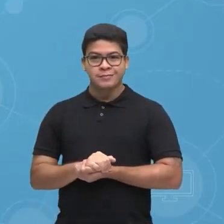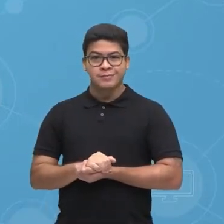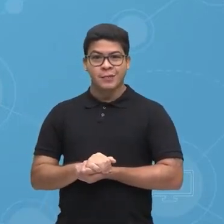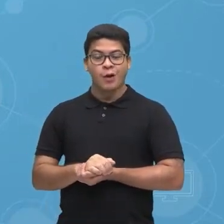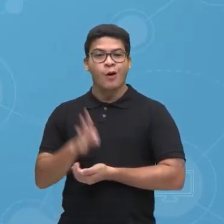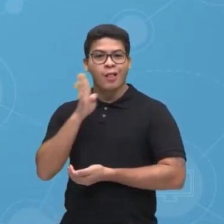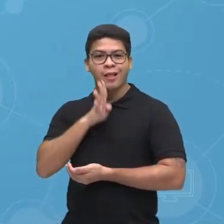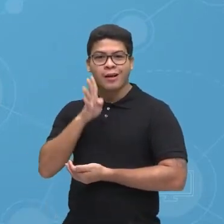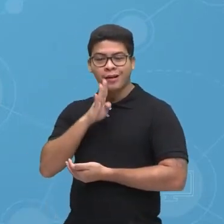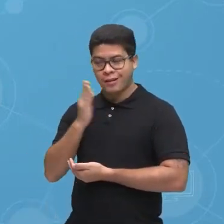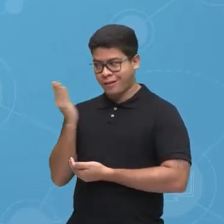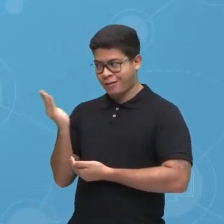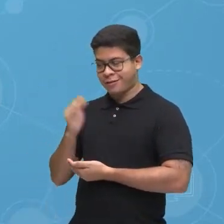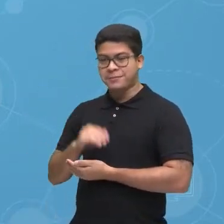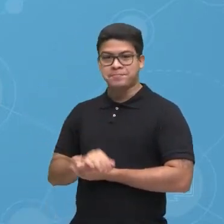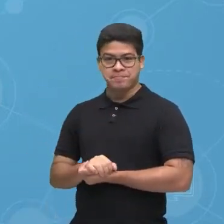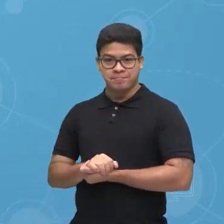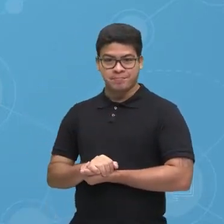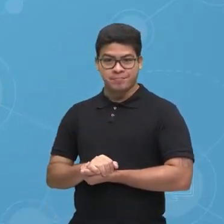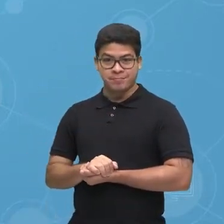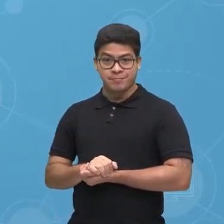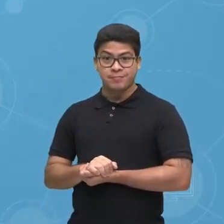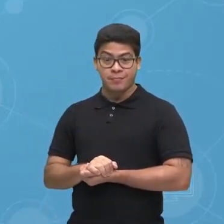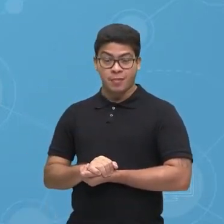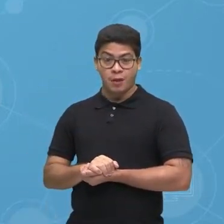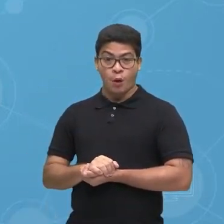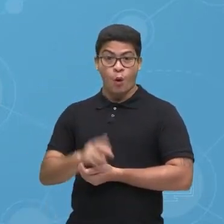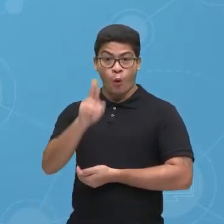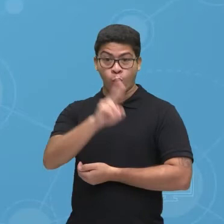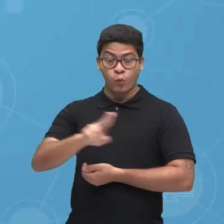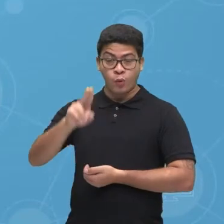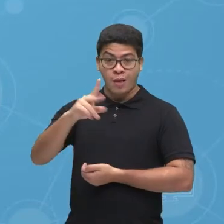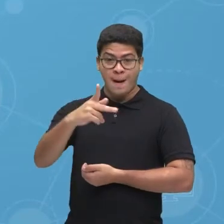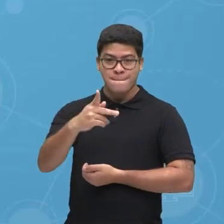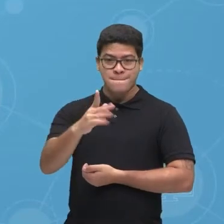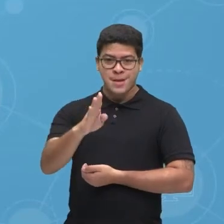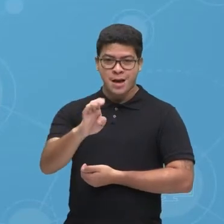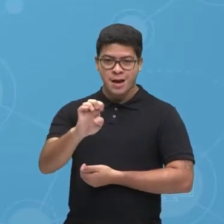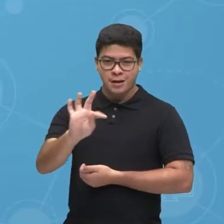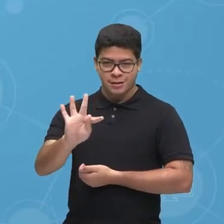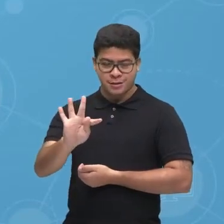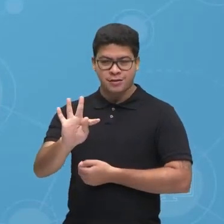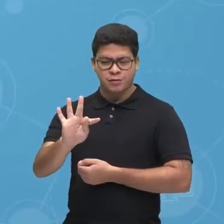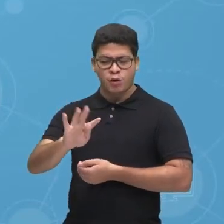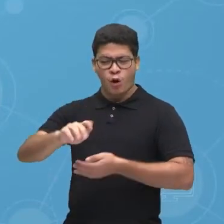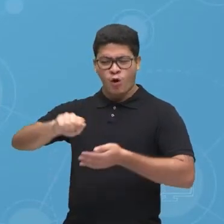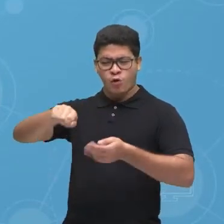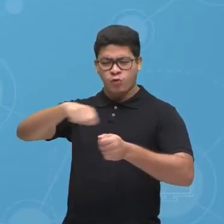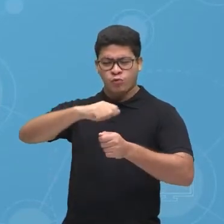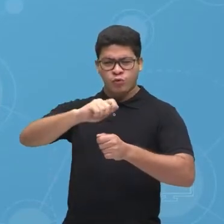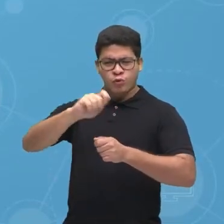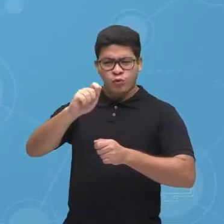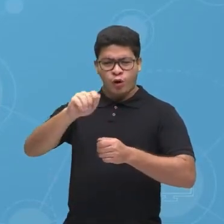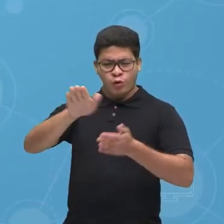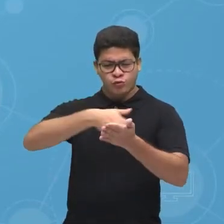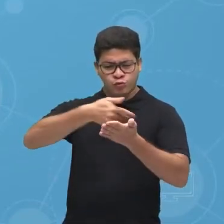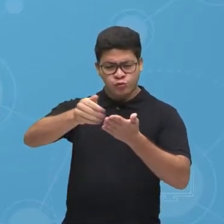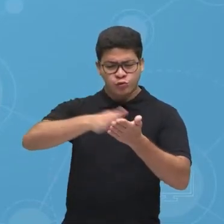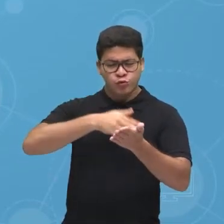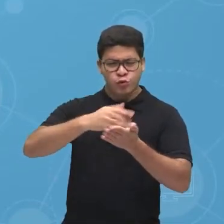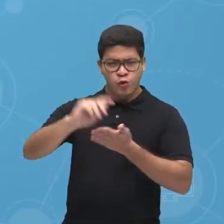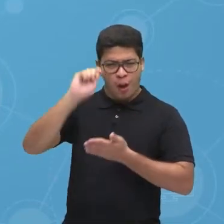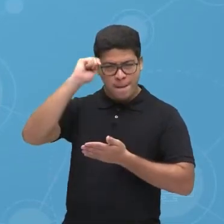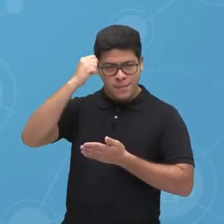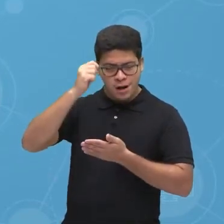dois, tá vendo aí, ó? Eu peguei dois pets, né? Aí eu tinha uma tinta lá em casa, um color jet, eu pintei tudo de preto,